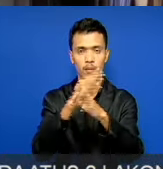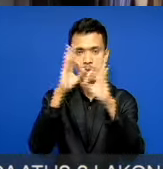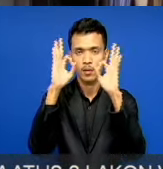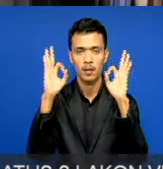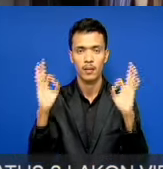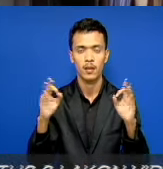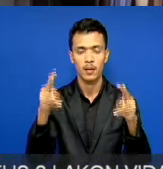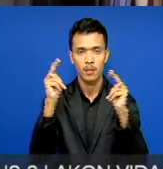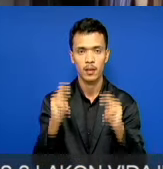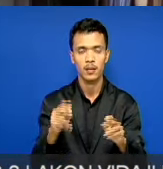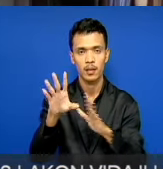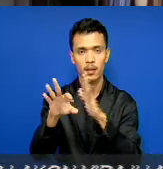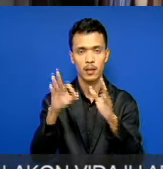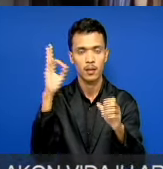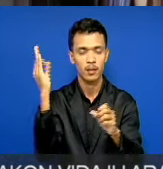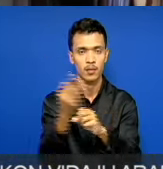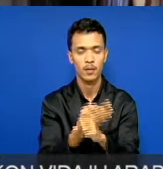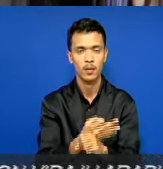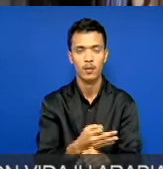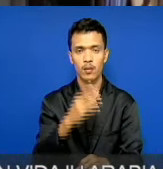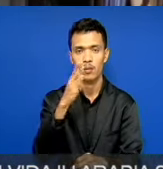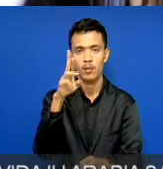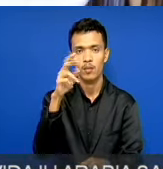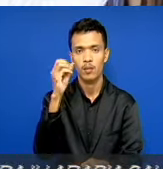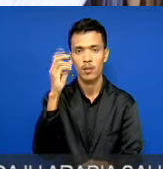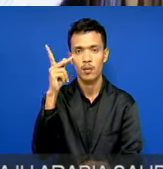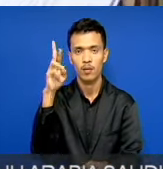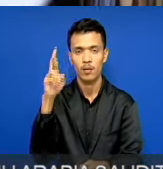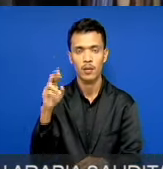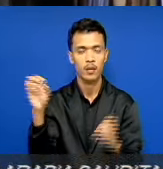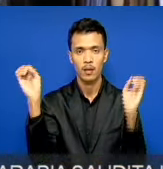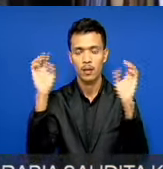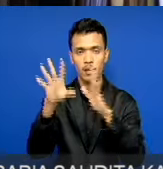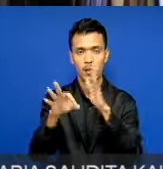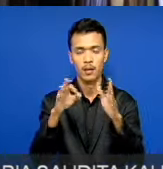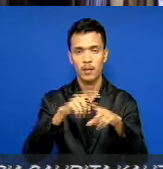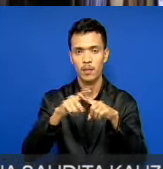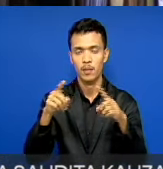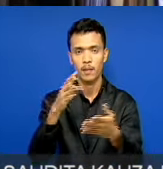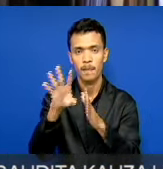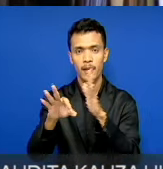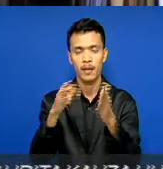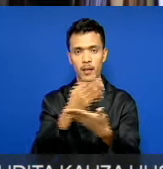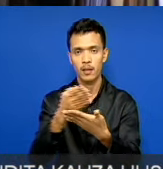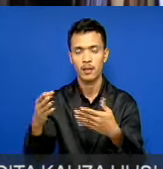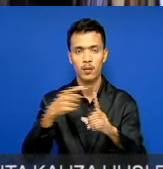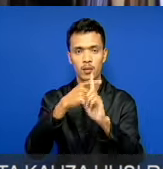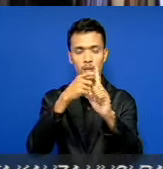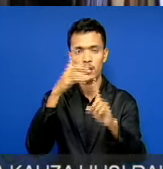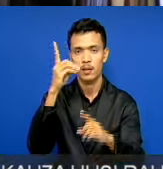em retan operacional. Broker lá halo boat, né? Sosse mercado. Broker retan sasane e de NTT. É lá,